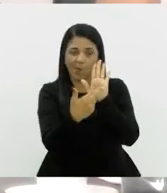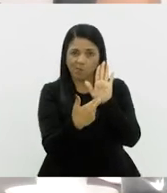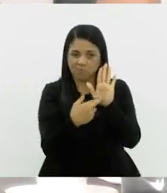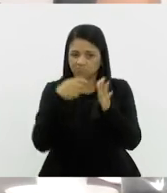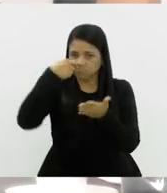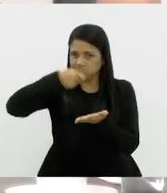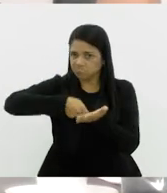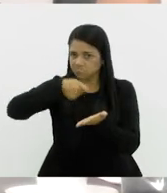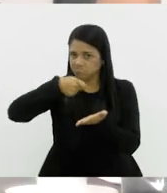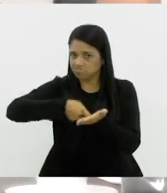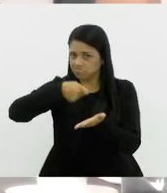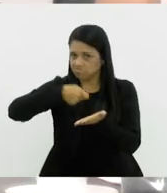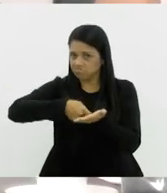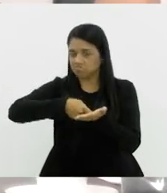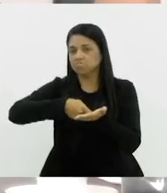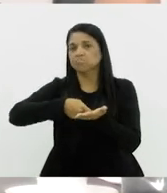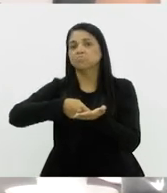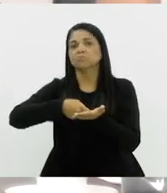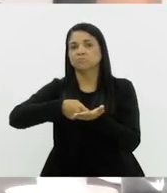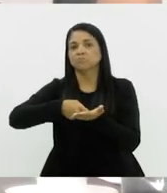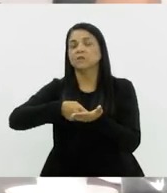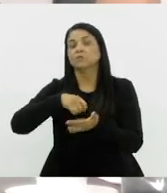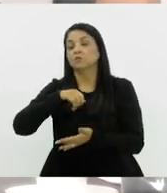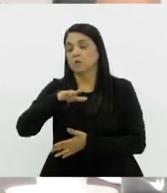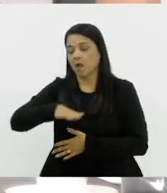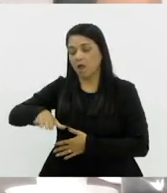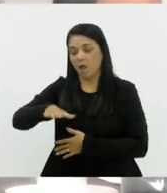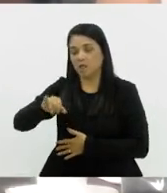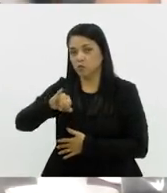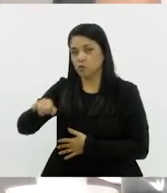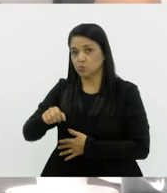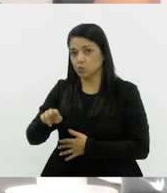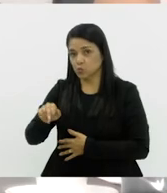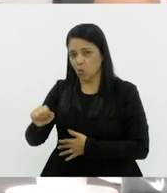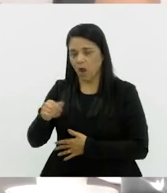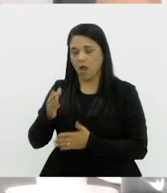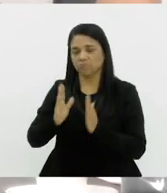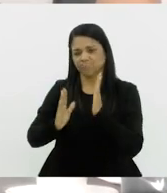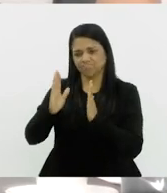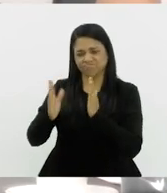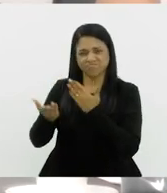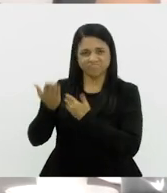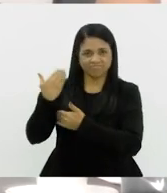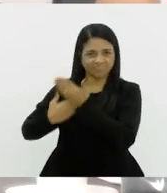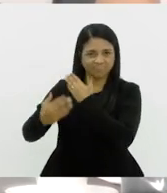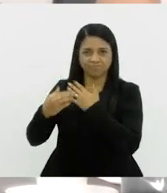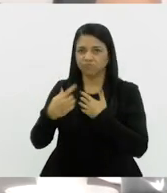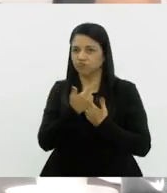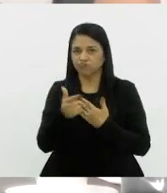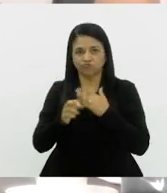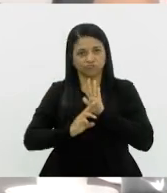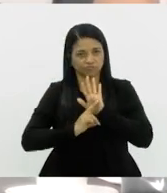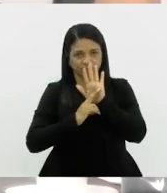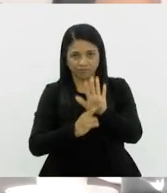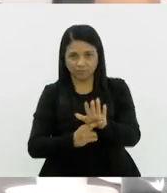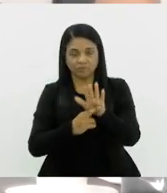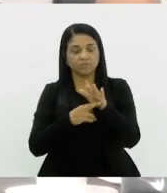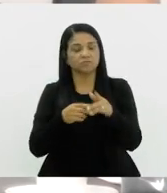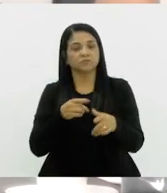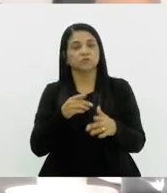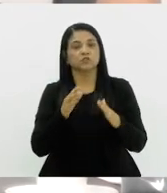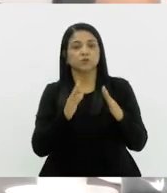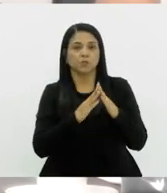duro, uma norma mais rígida, para o Joá. Naquela época, ainda a gente não havia recebido a representação dos moradores